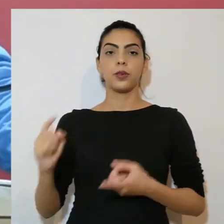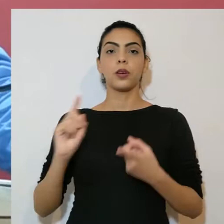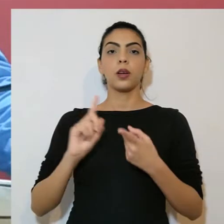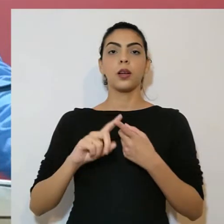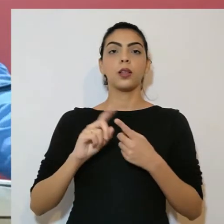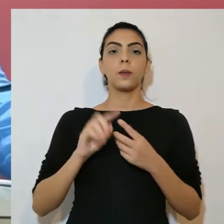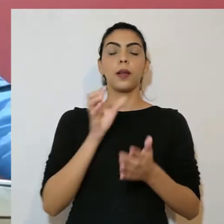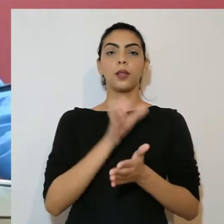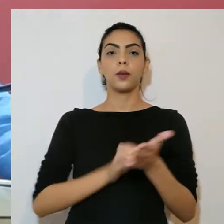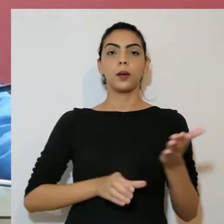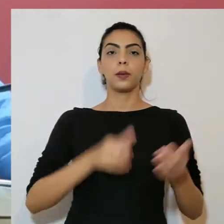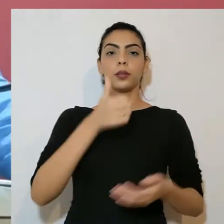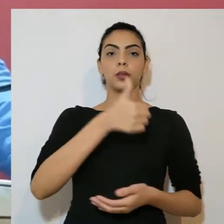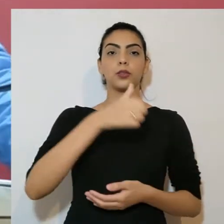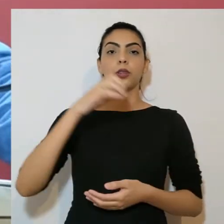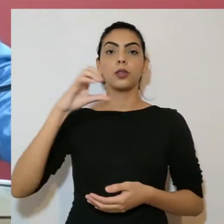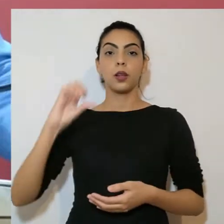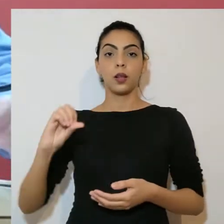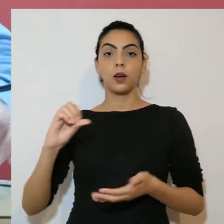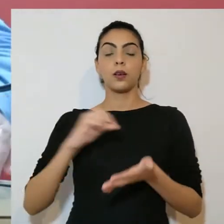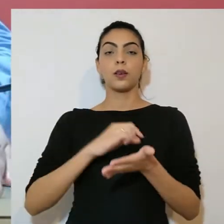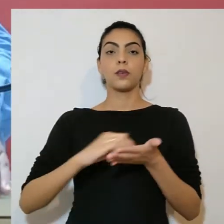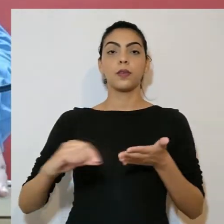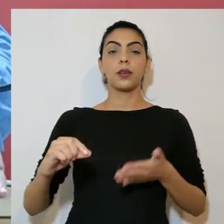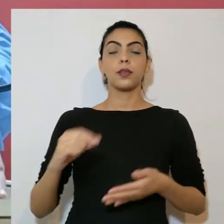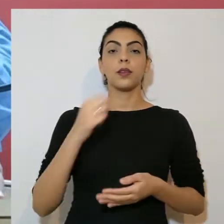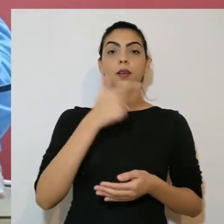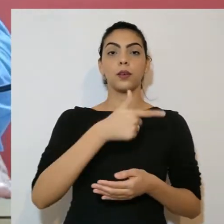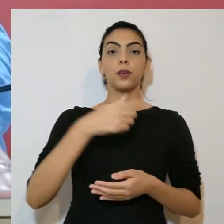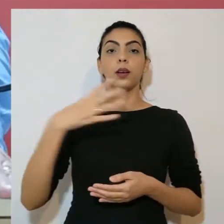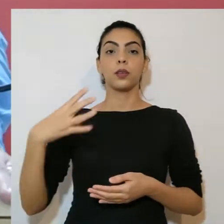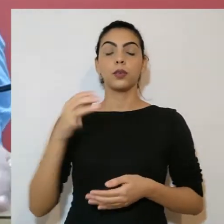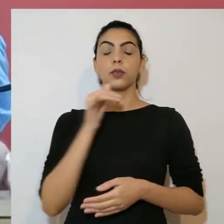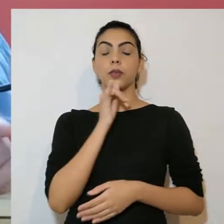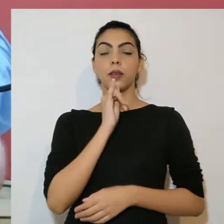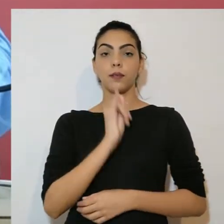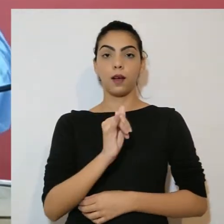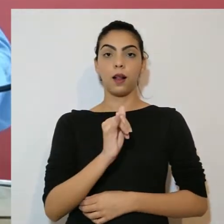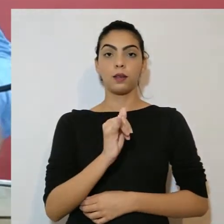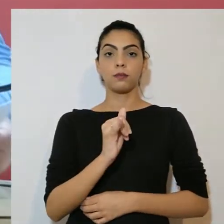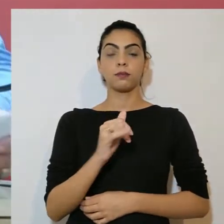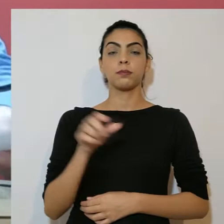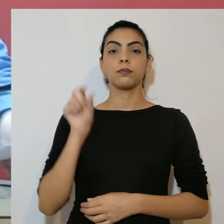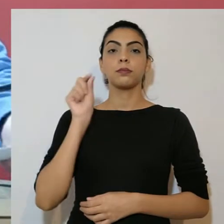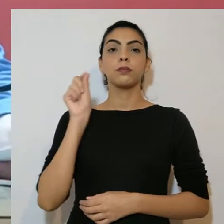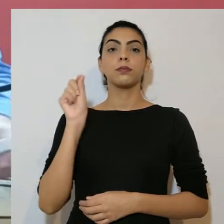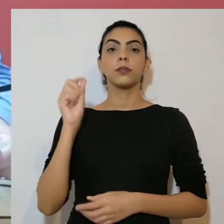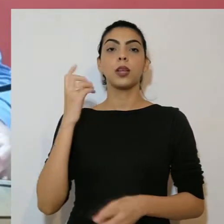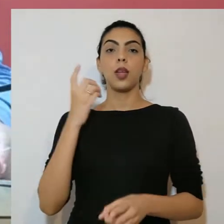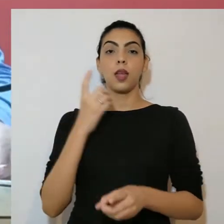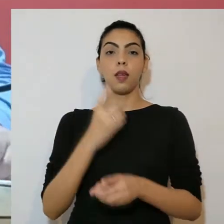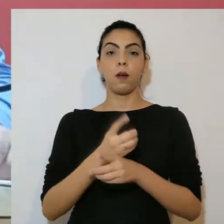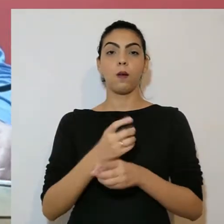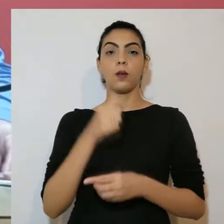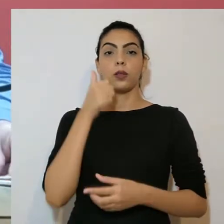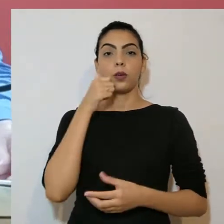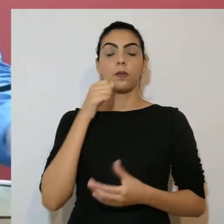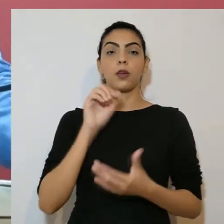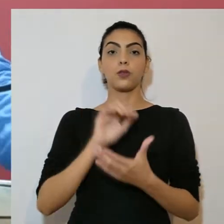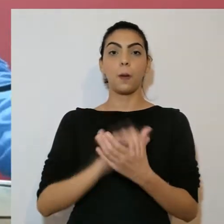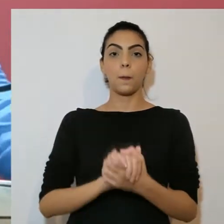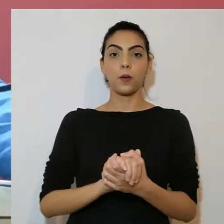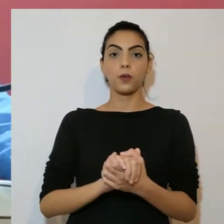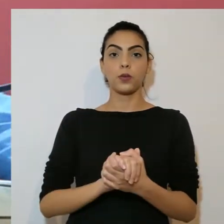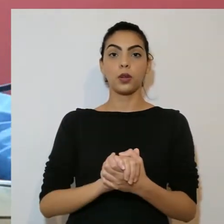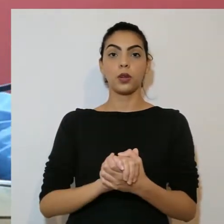22, e no 19, o 14, que diz assim: quem encontra